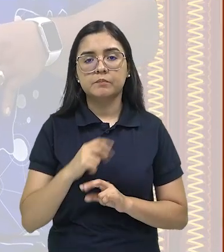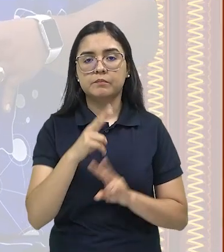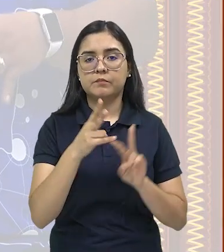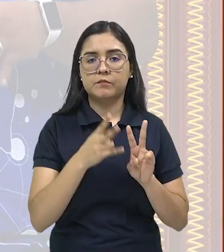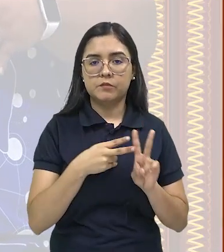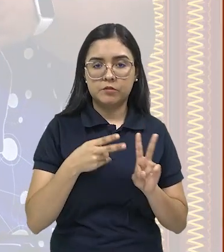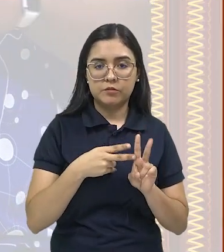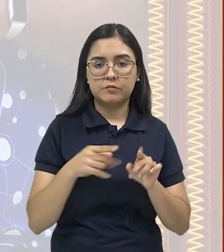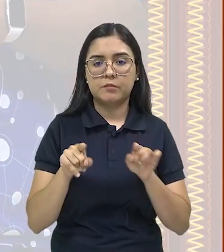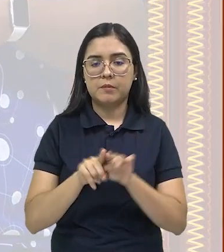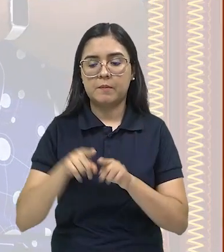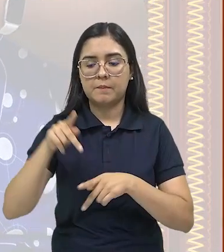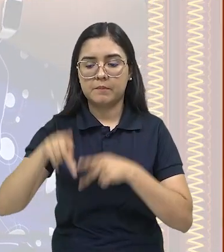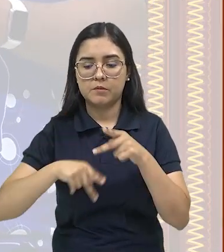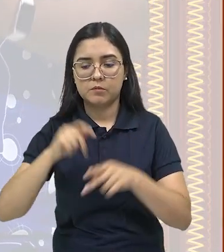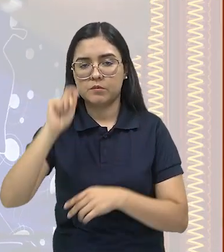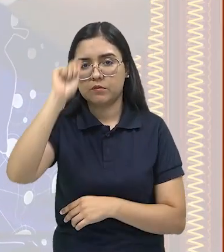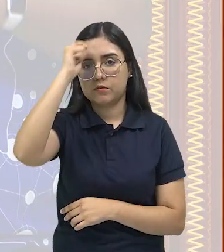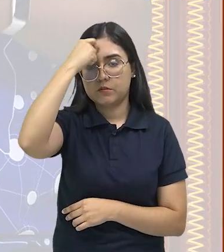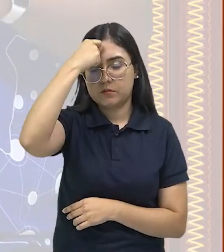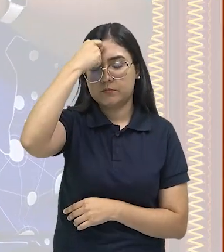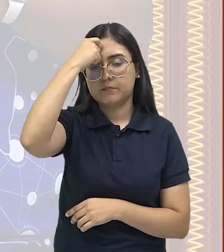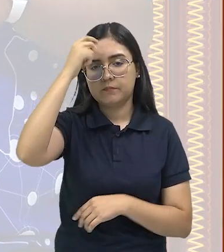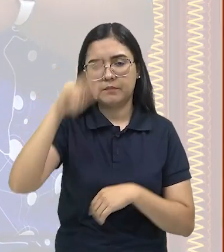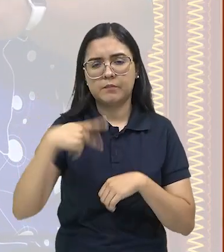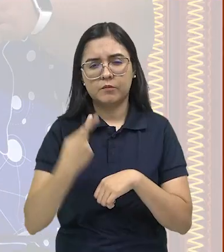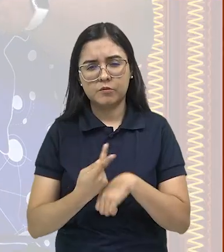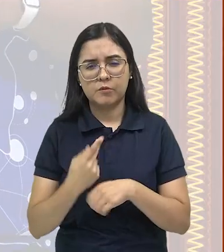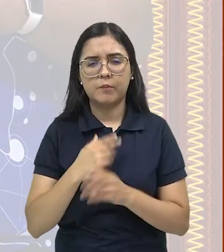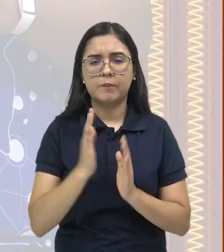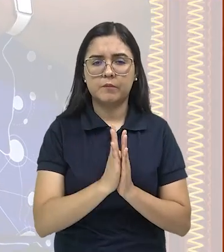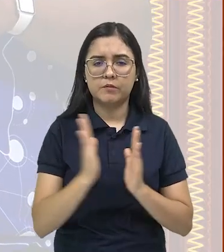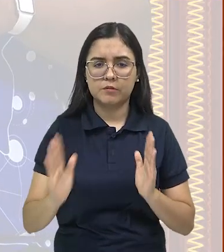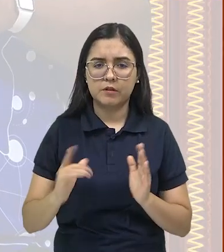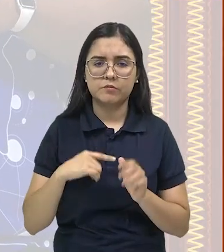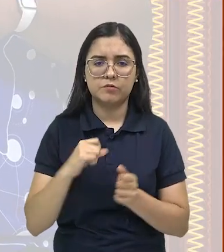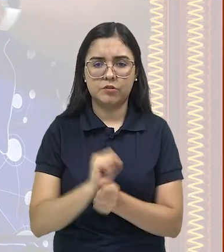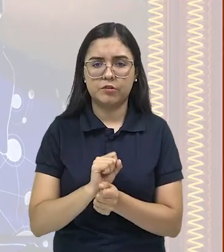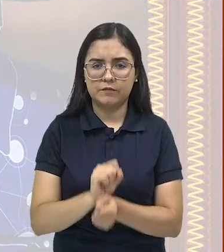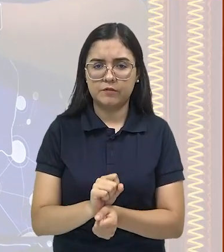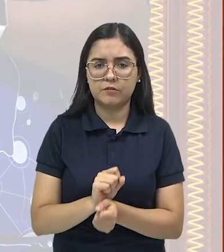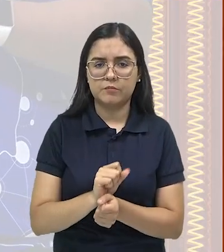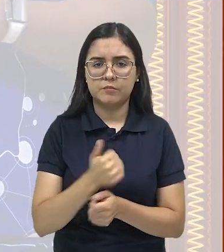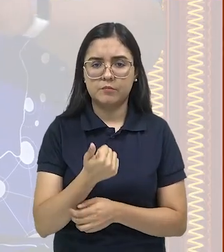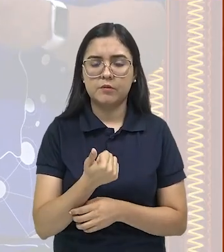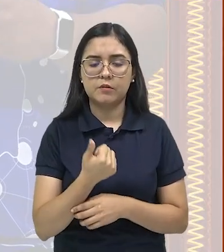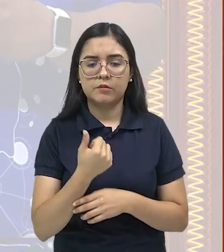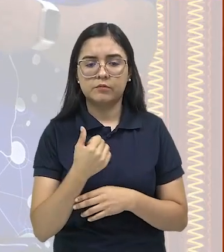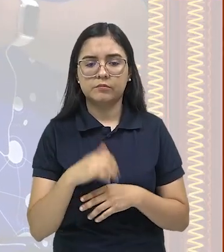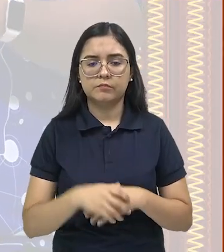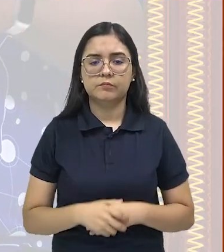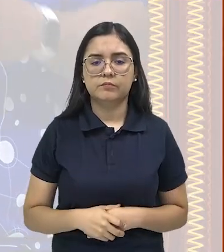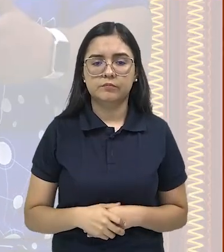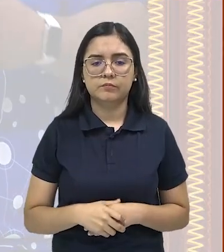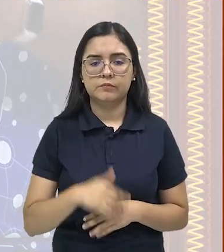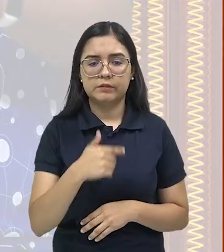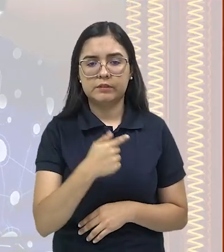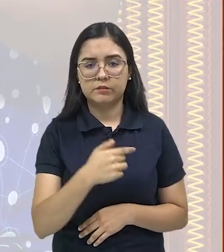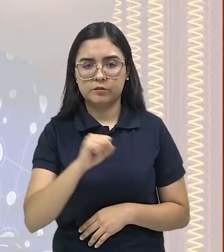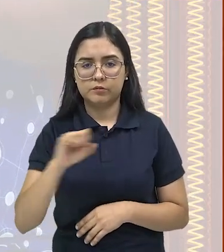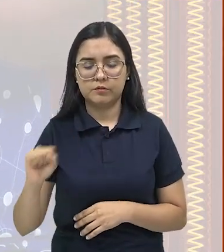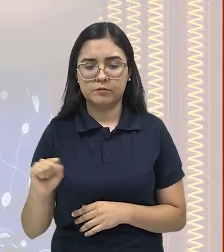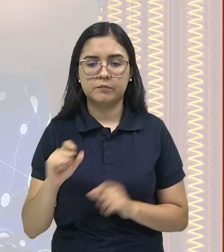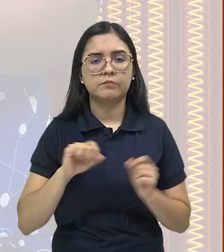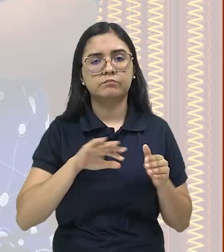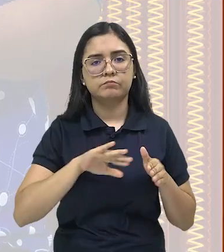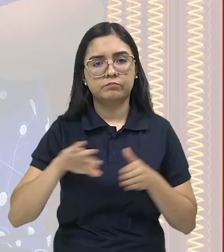indígenas quanto pessoas negras, mesmo depois do processo de escravidão, depois de 1888, acabaram sendo colocadas à margem, de lado